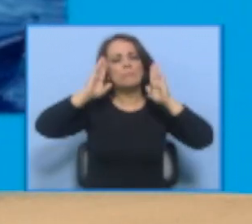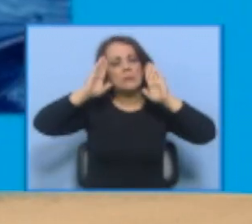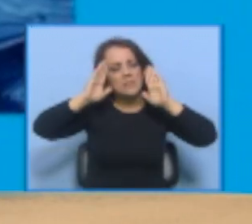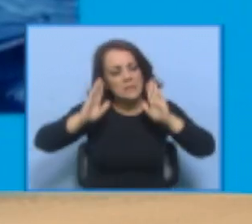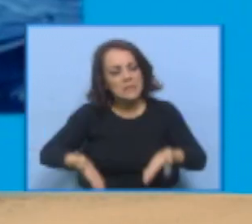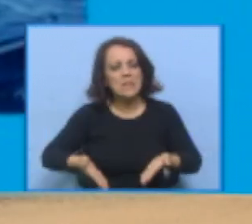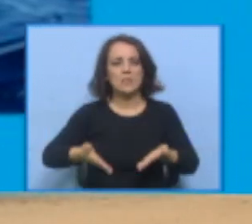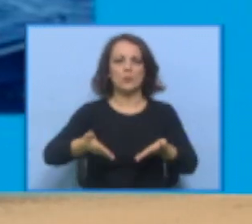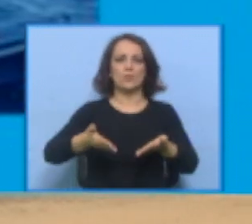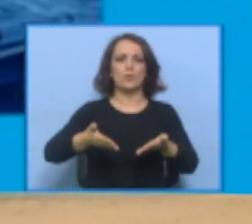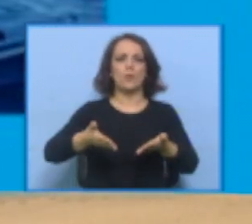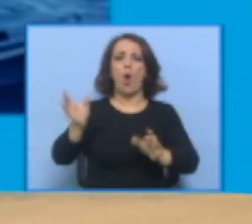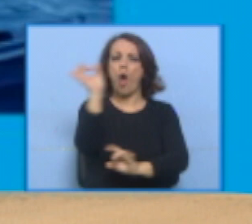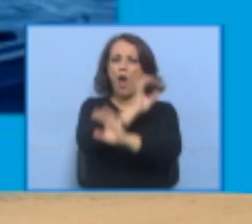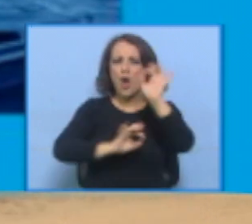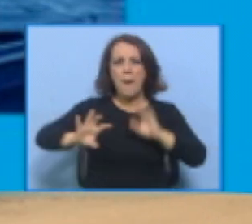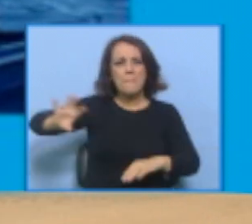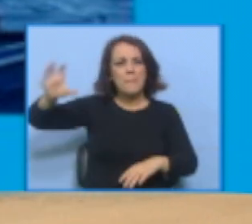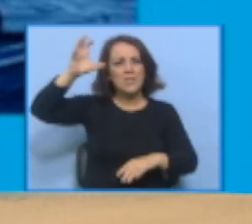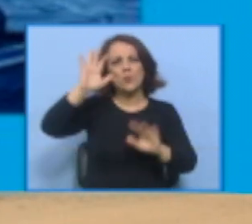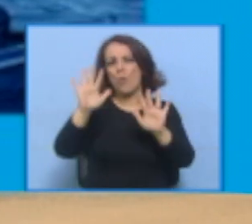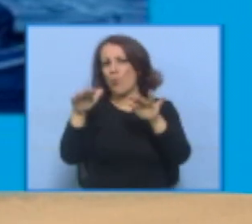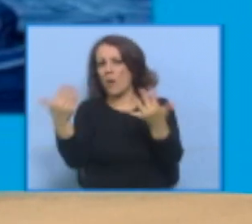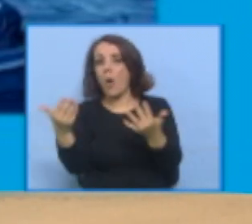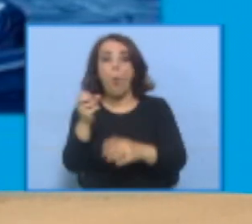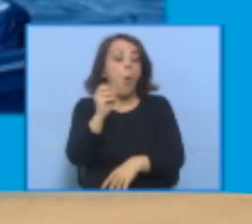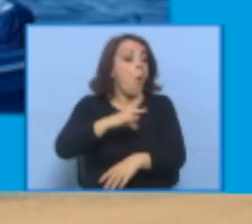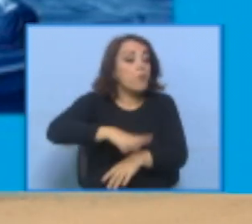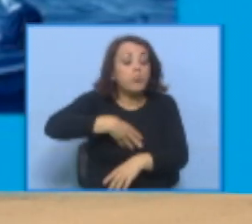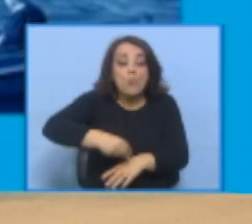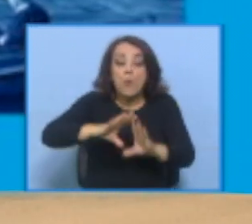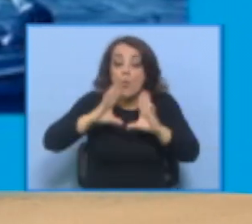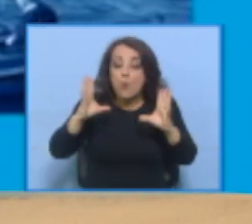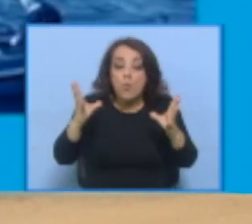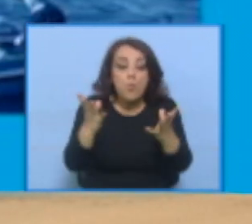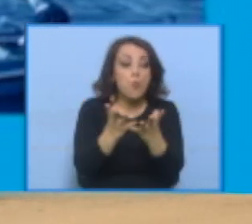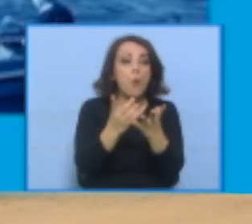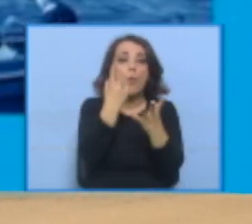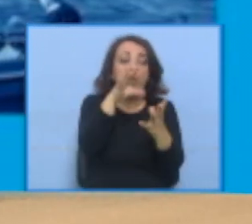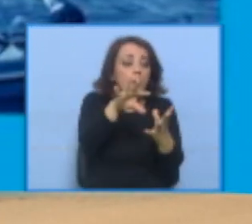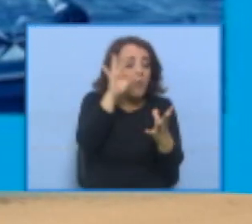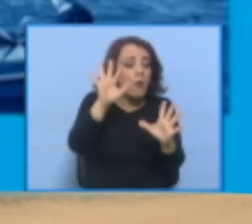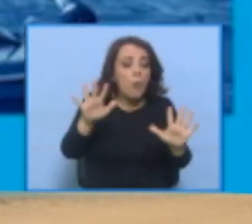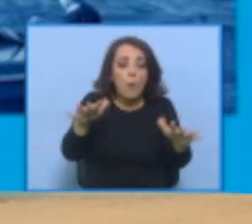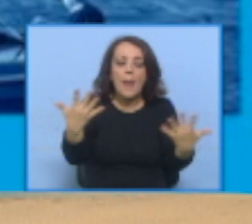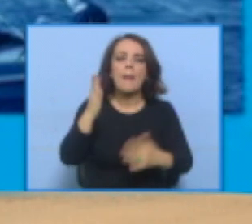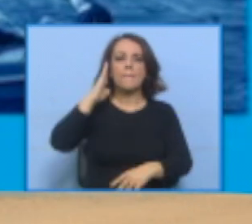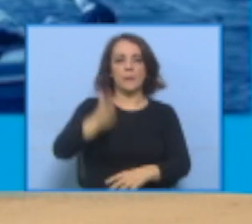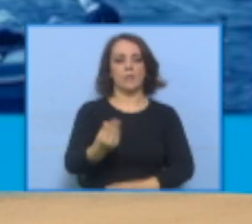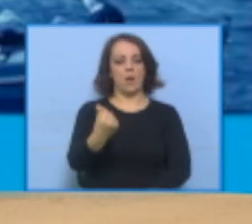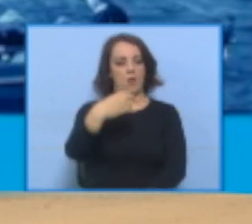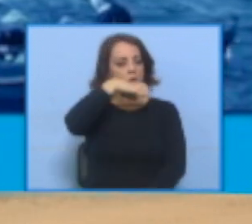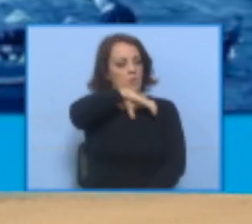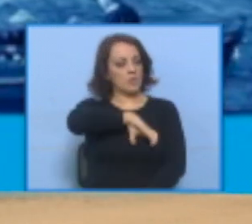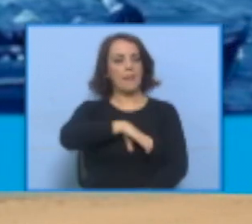em qualquer país da Europa, mas também em qualquer país do mundo, um salário mínimo que seja assumido